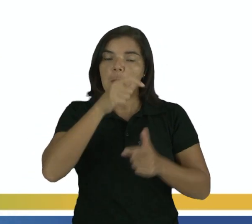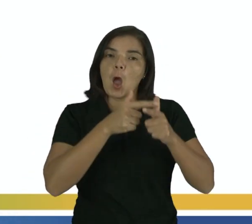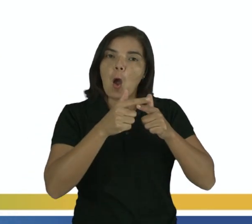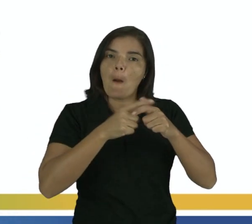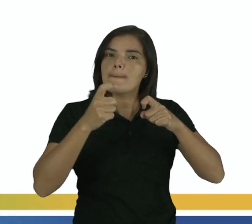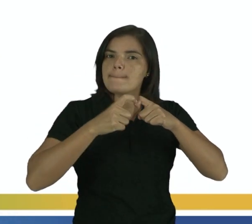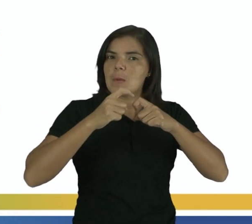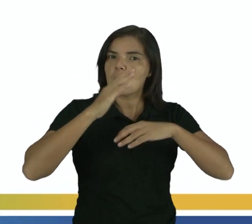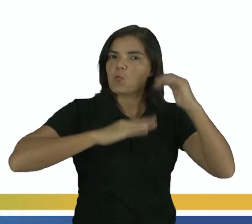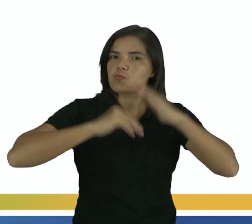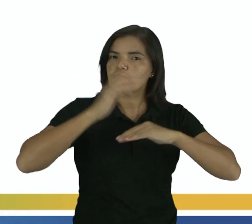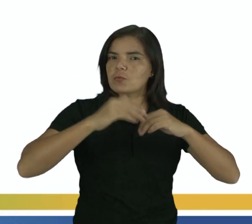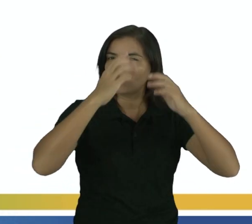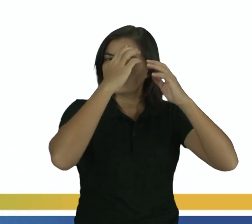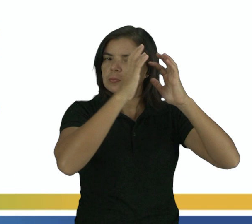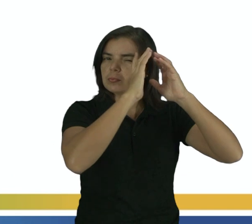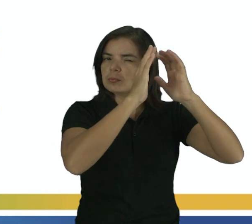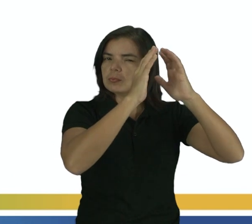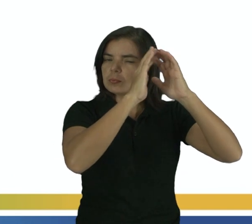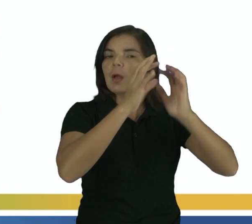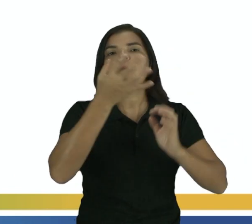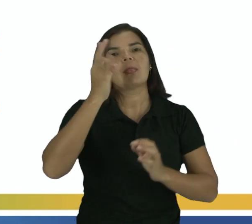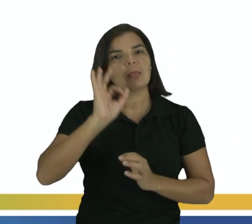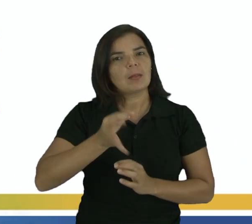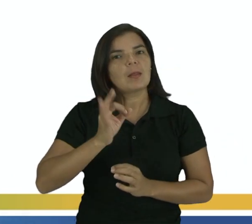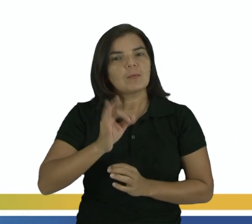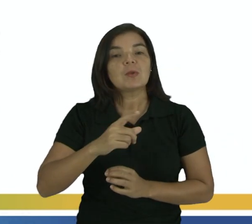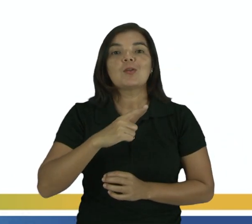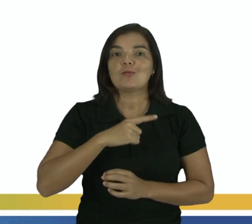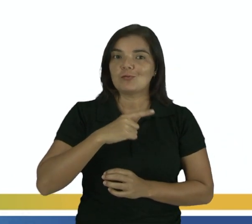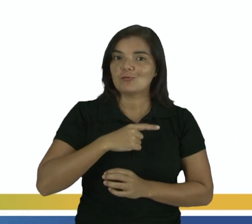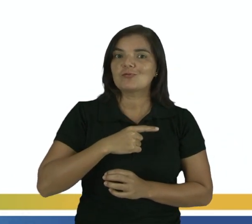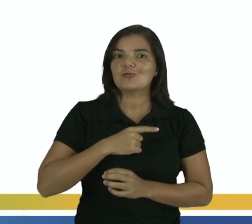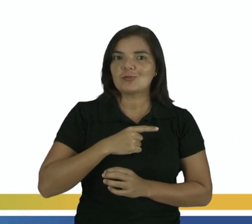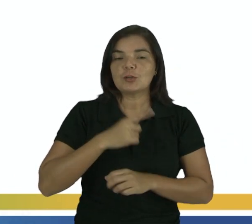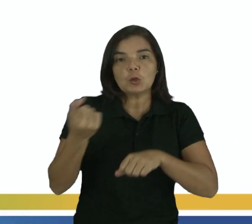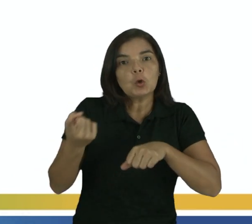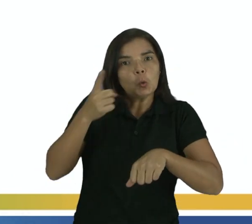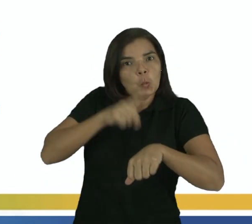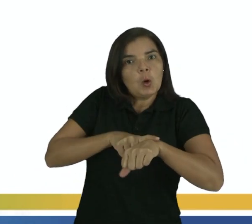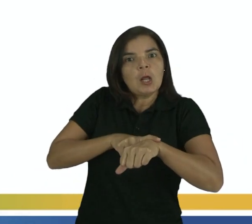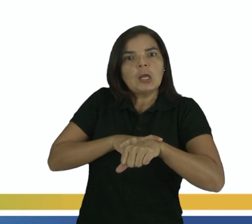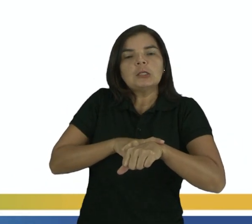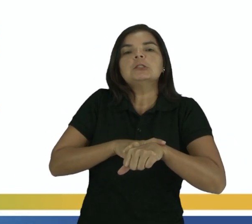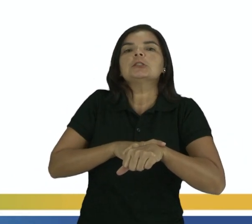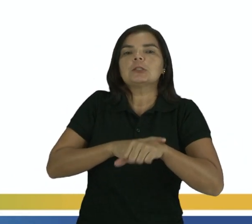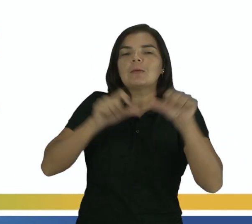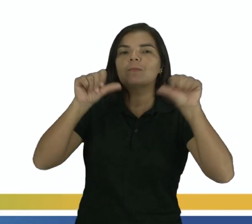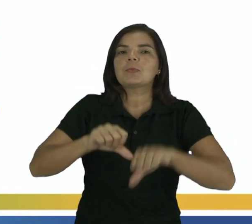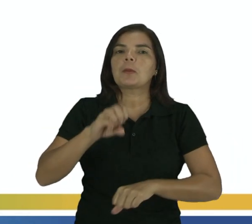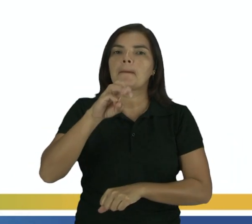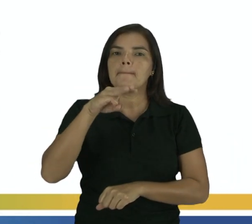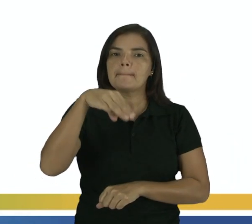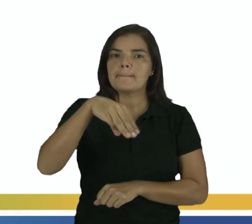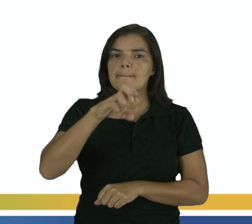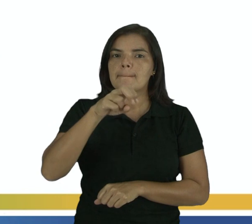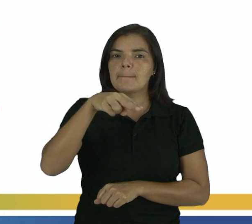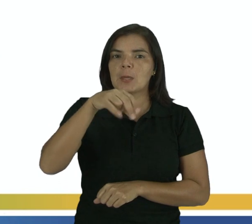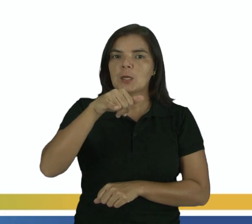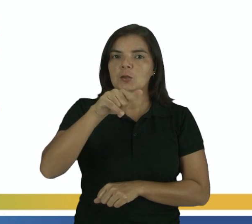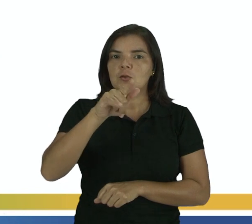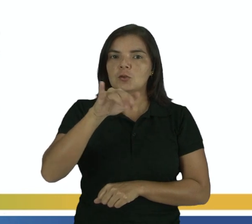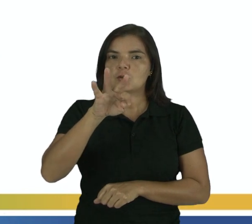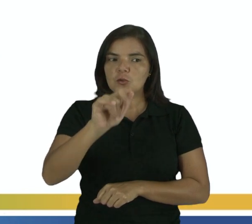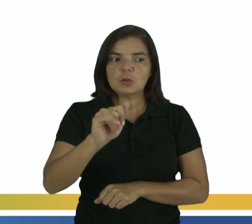minha avaliação constatou que ela estava certa. Eu tinha mesmo contraído uma doença grave, a meningite. Após 8